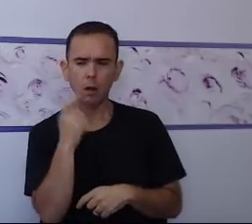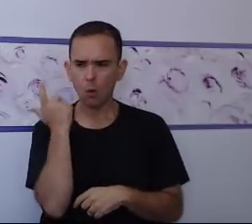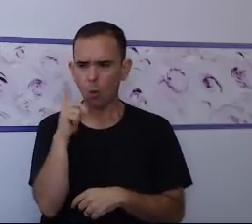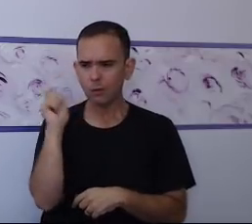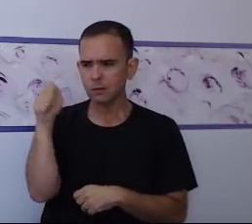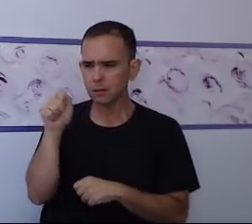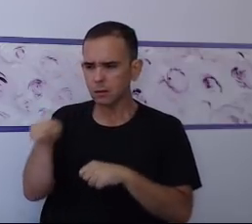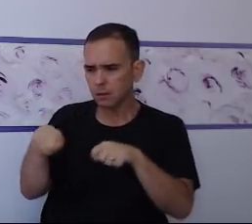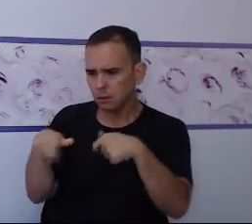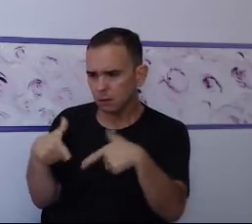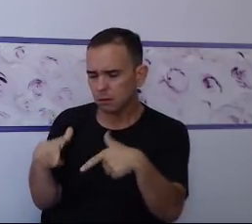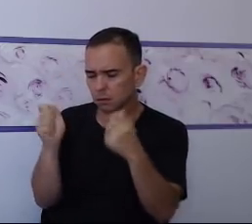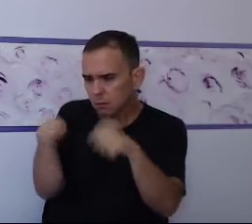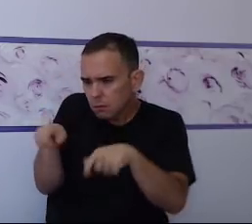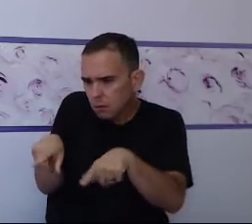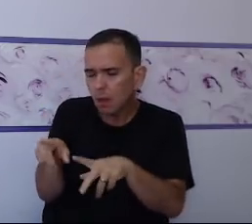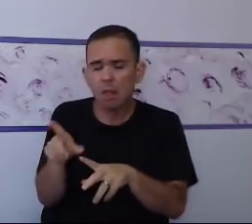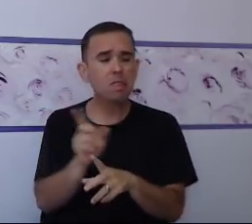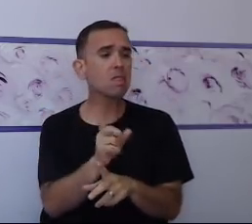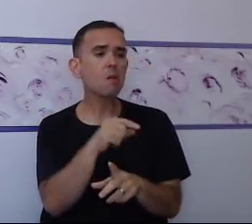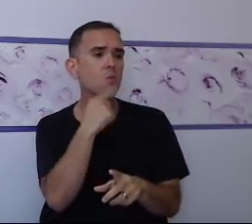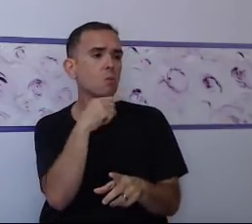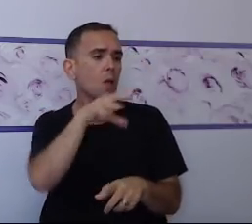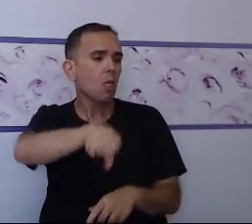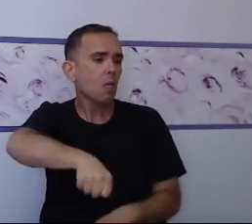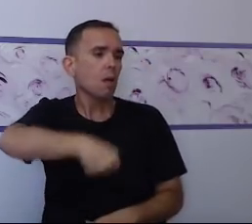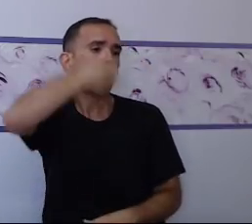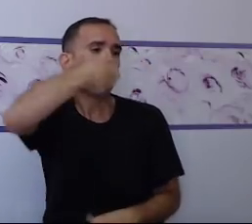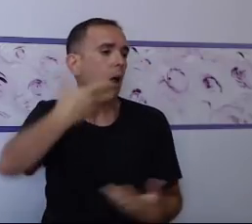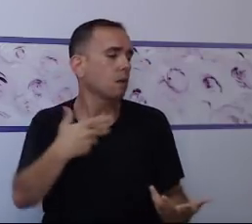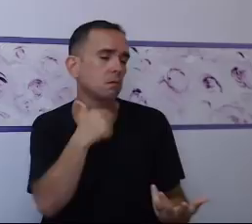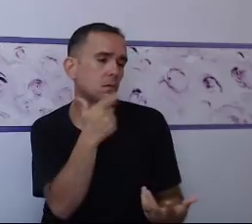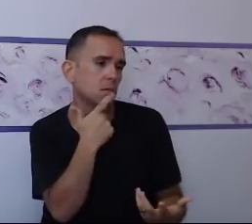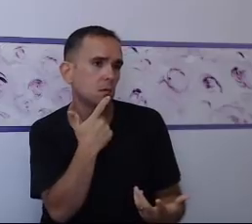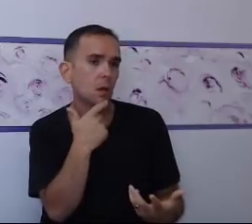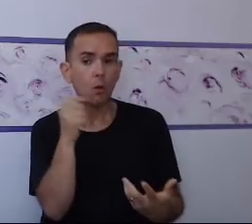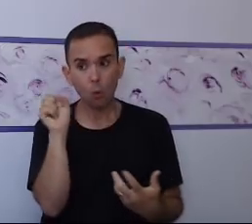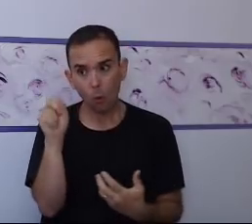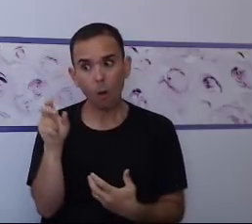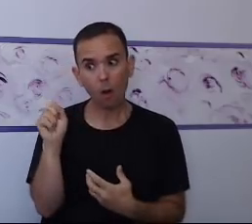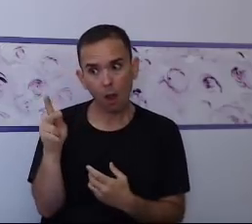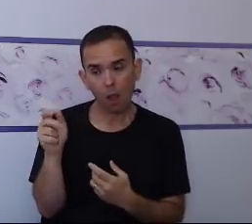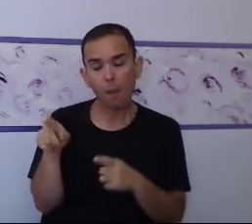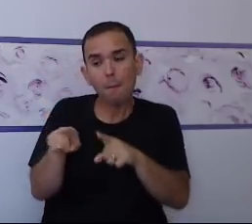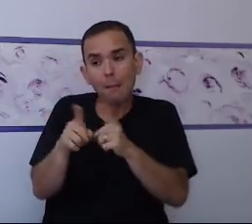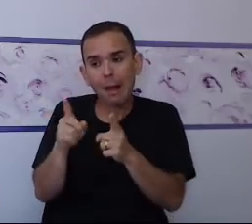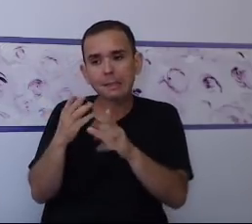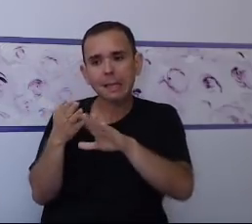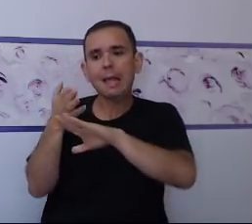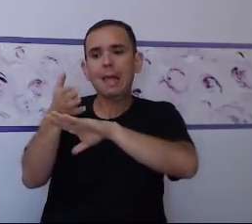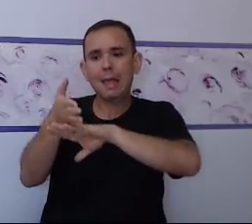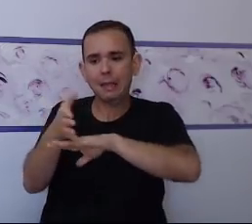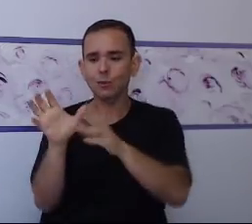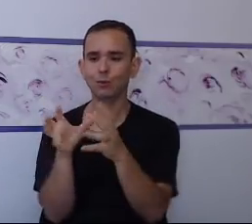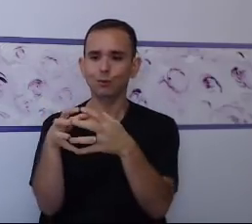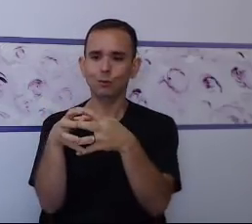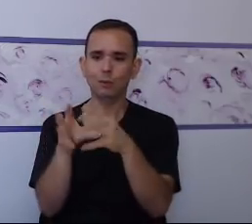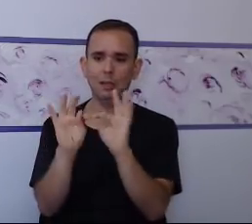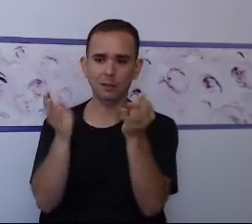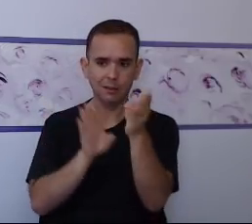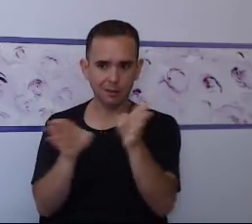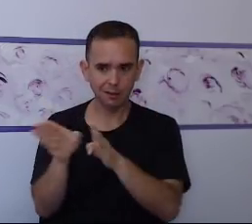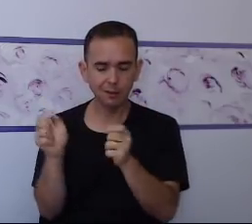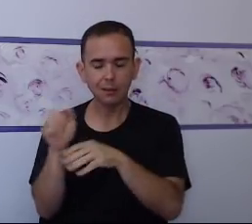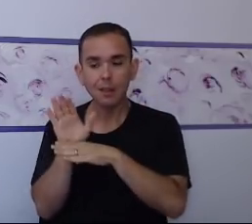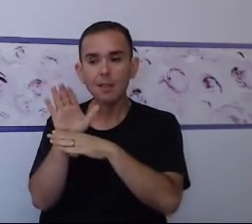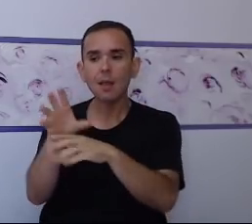condições motoras para se alimentar sozinho? Não, ele não consegue segurar a colher. Ok, ele não consegue segurar a colher, mas aí entra a equipe da tecnologia assistiva